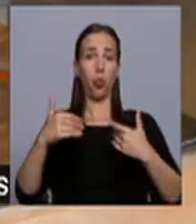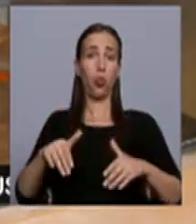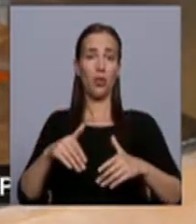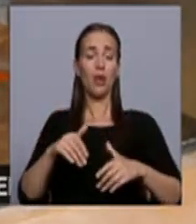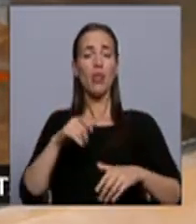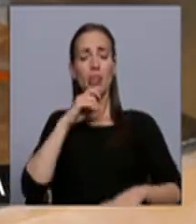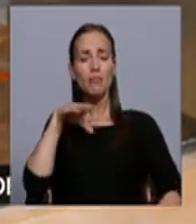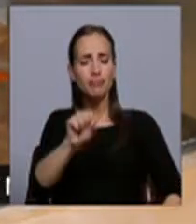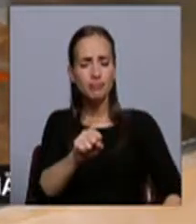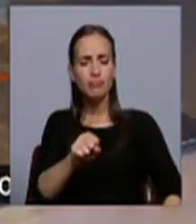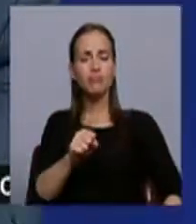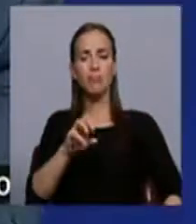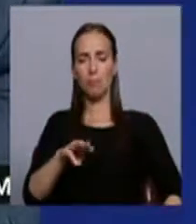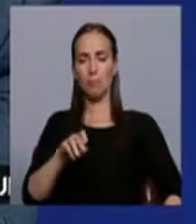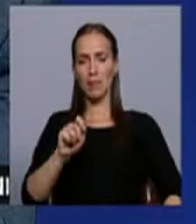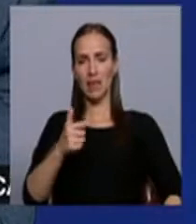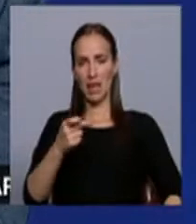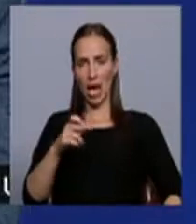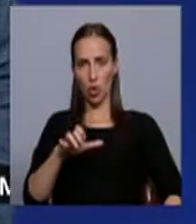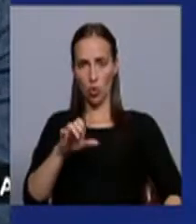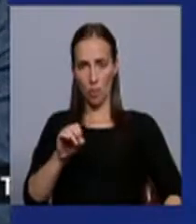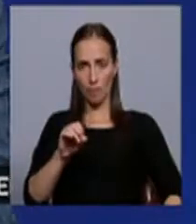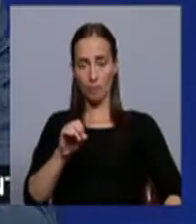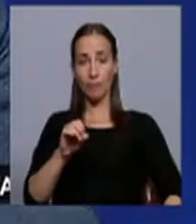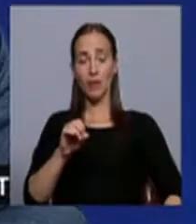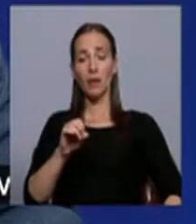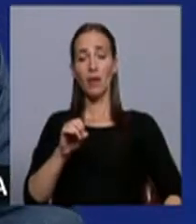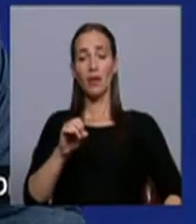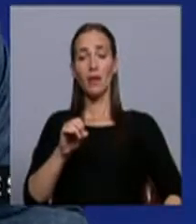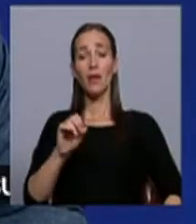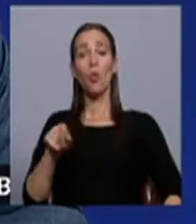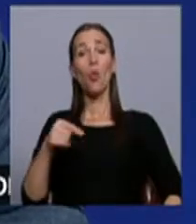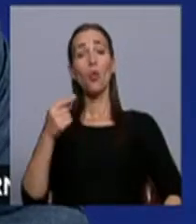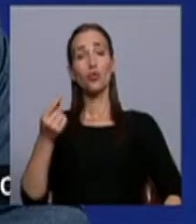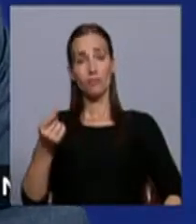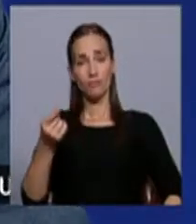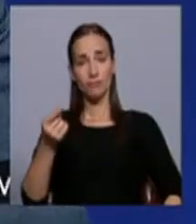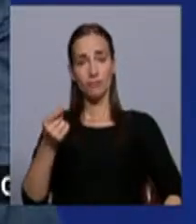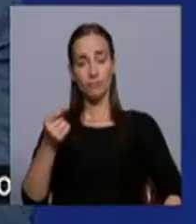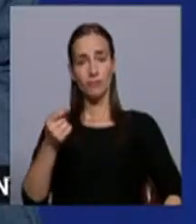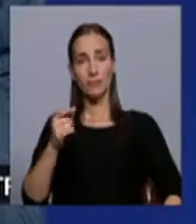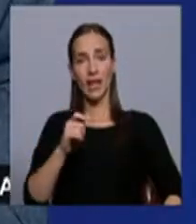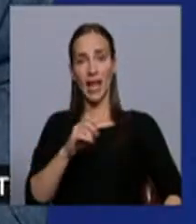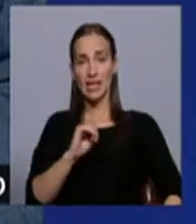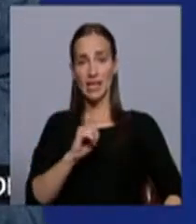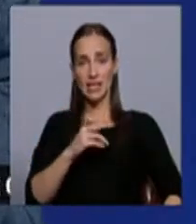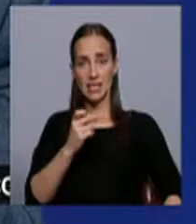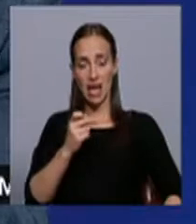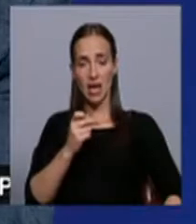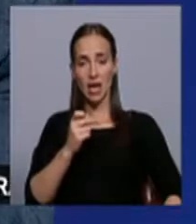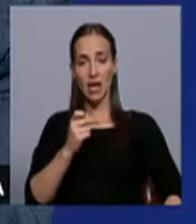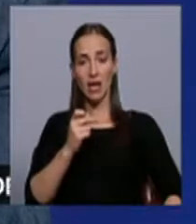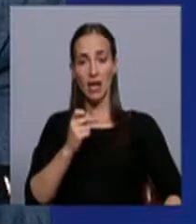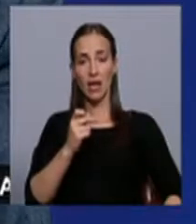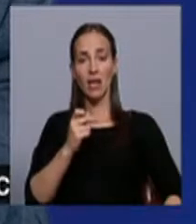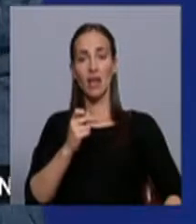diluída numa piscina olímpica. Portanto, imagina a capacidade tecnológica deste espectrómetro. E, portanto, detectou metano na sua superfície.